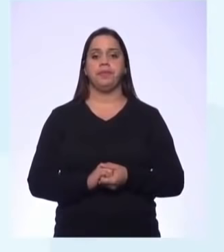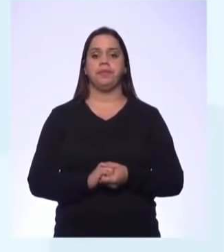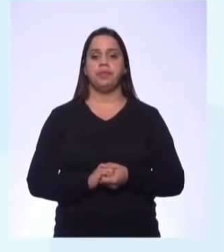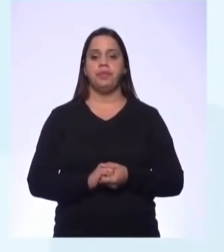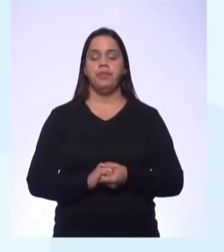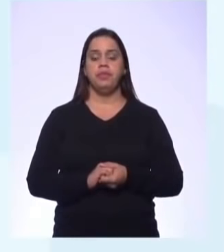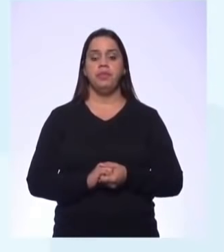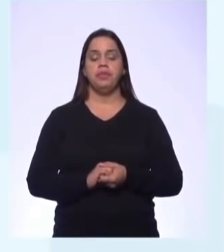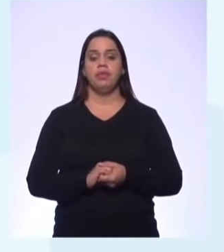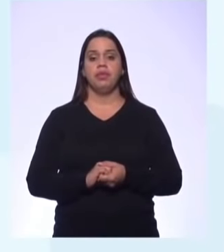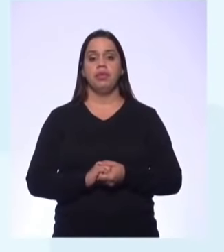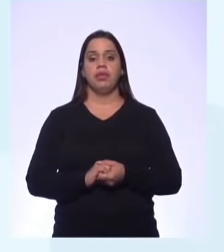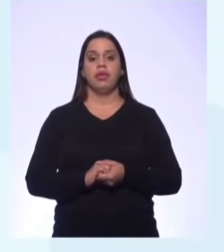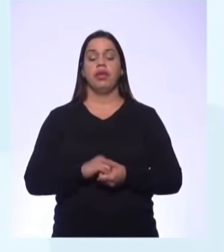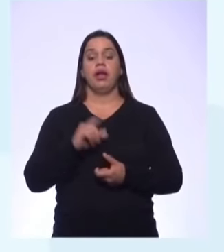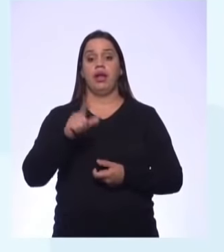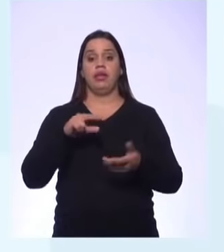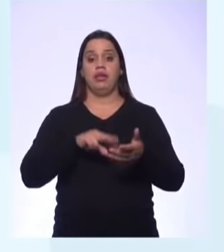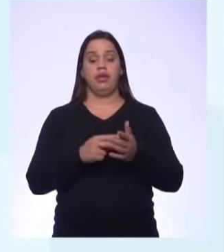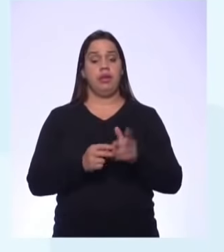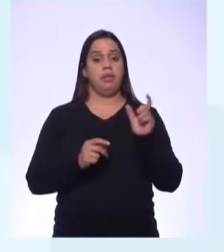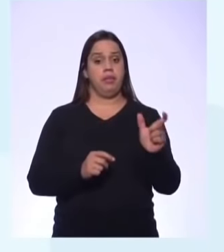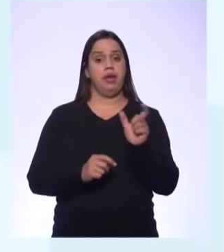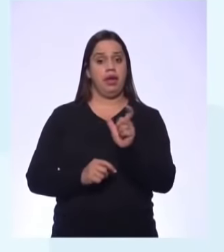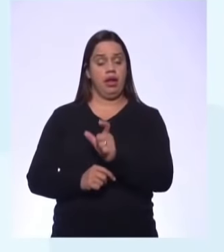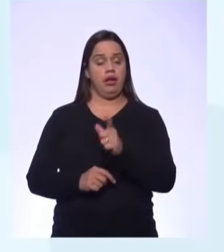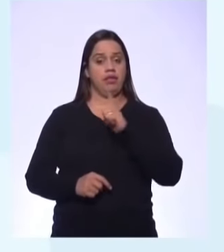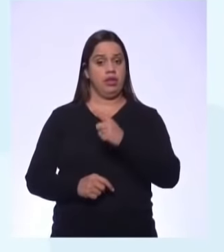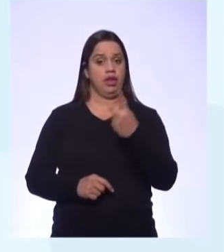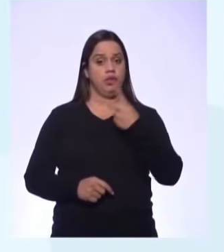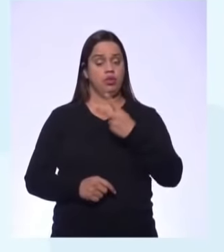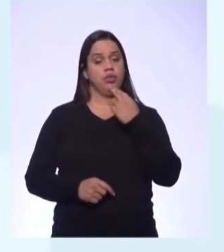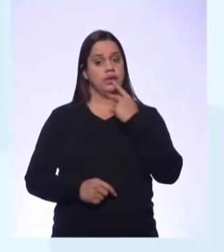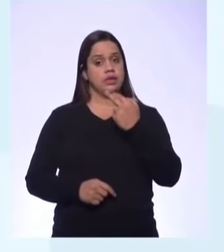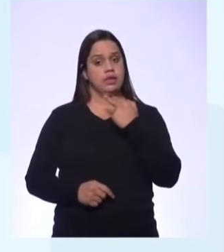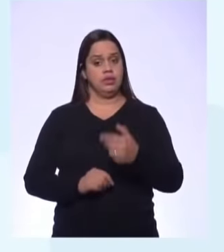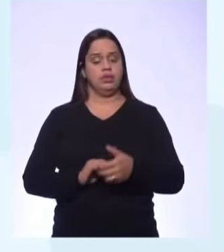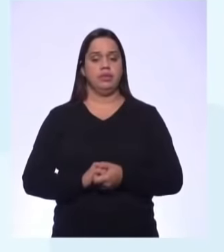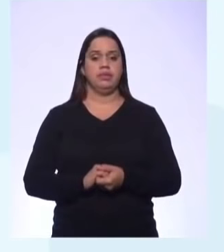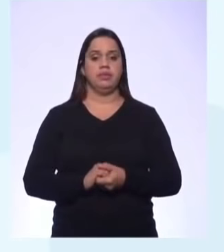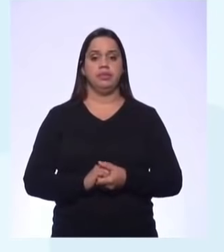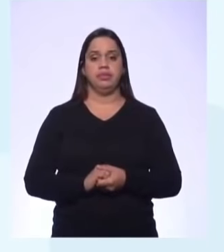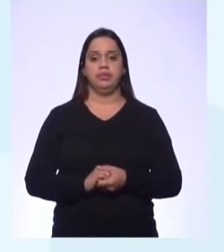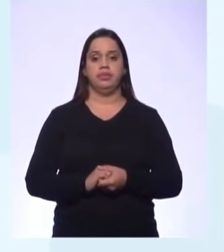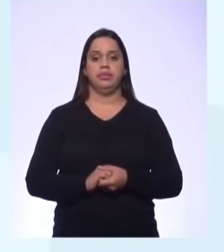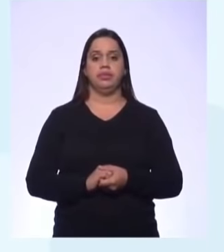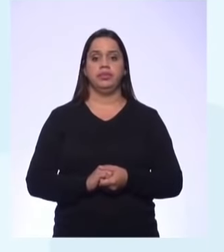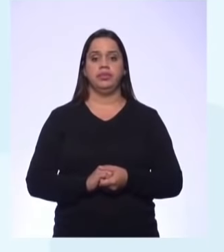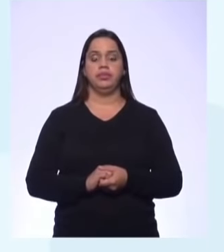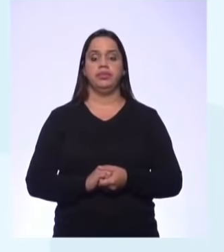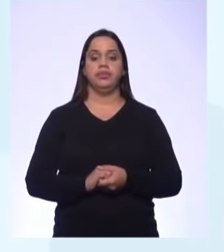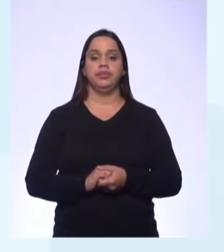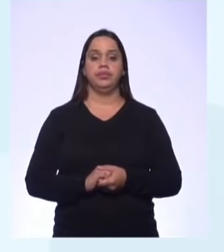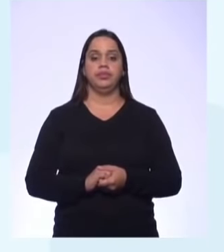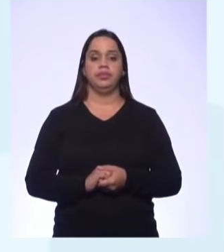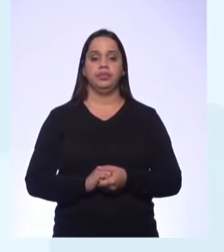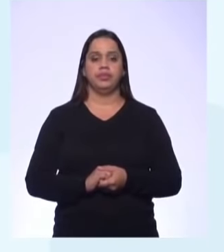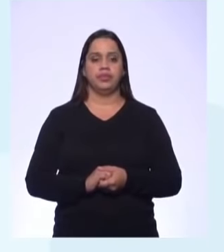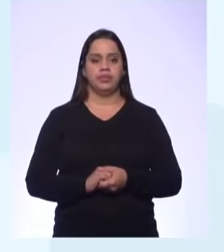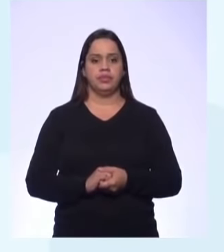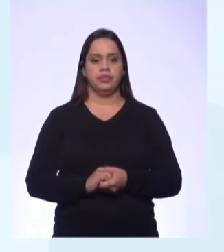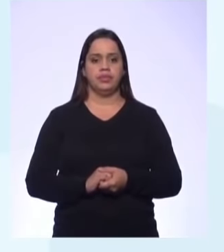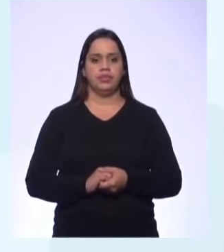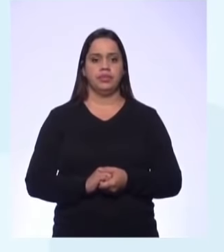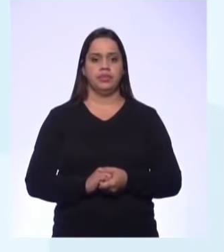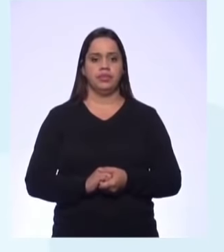languages. Cognatos são palavras que existem em duas línguas. That are spelled exactly or almost exactly the